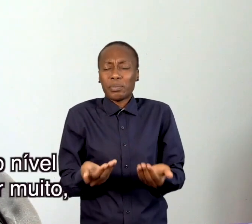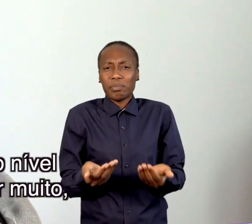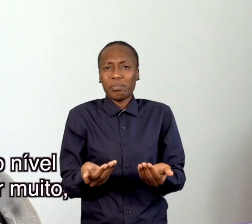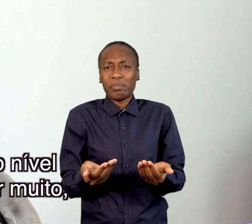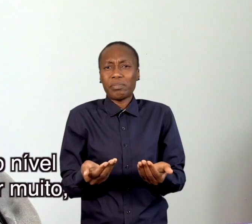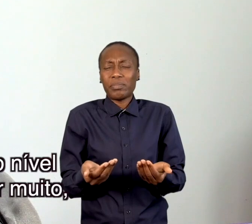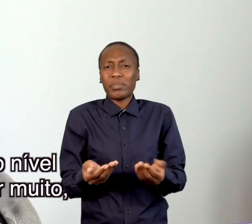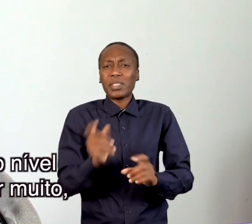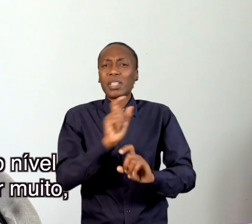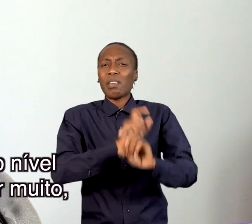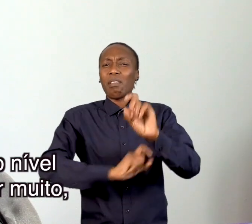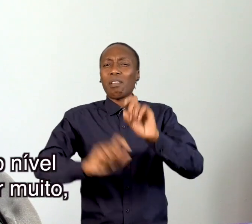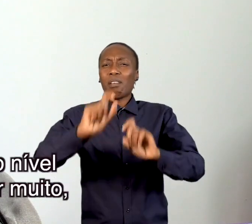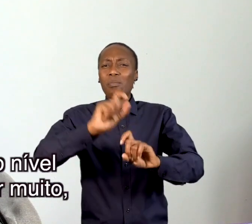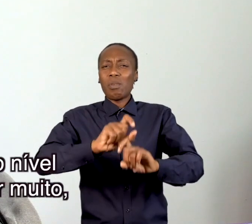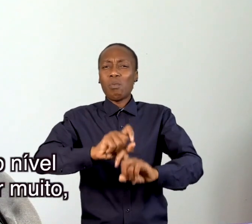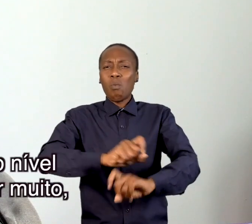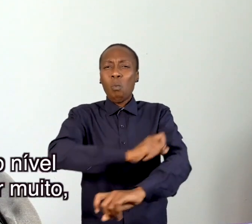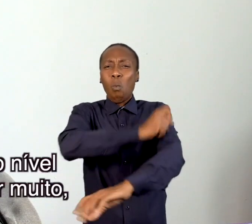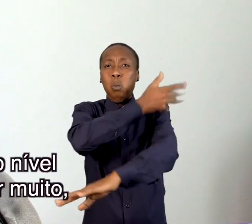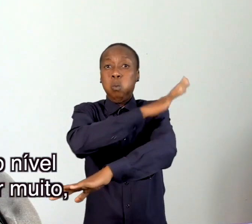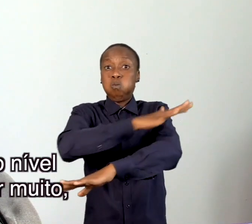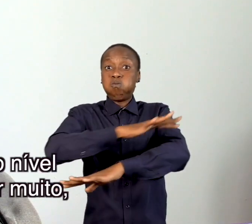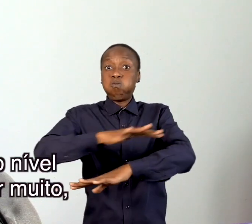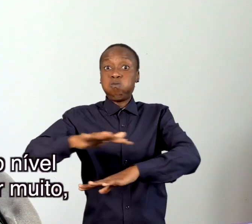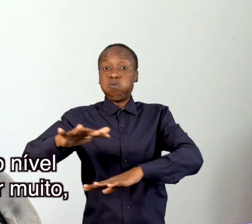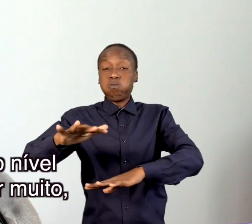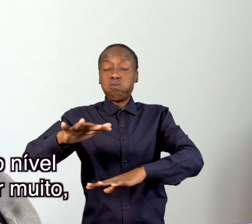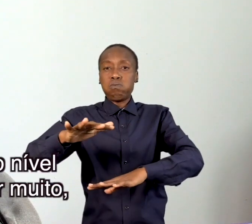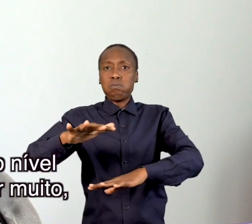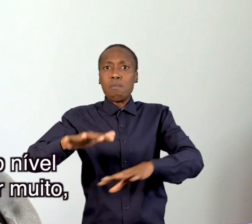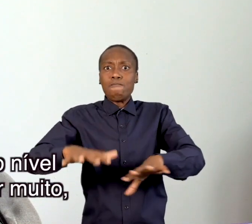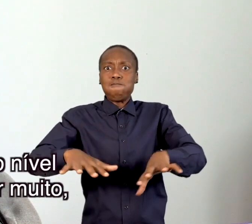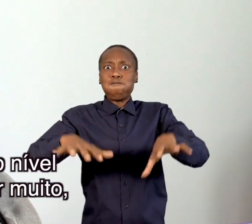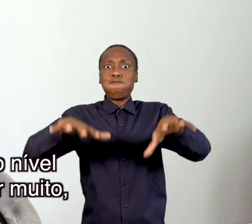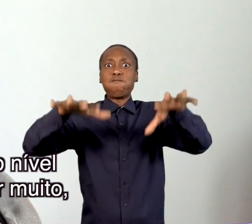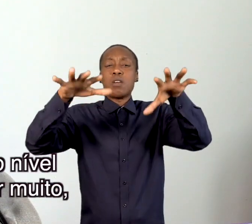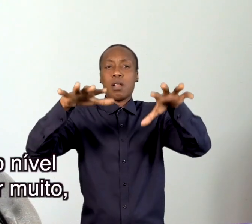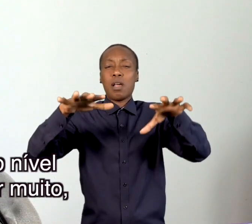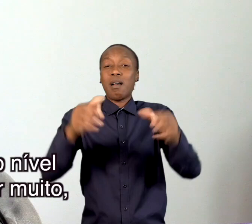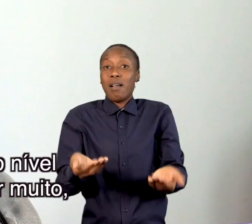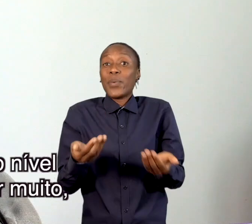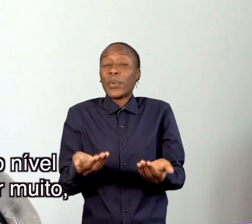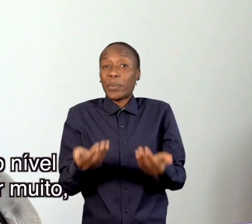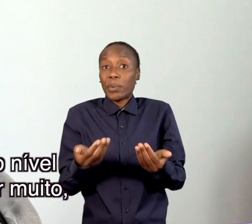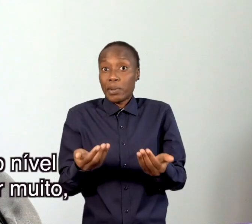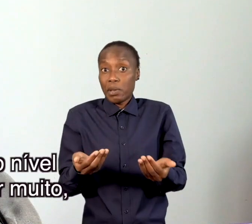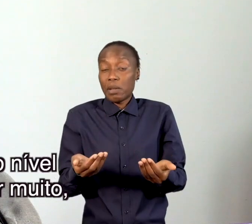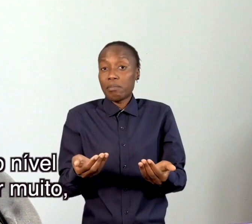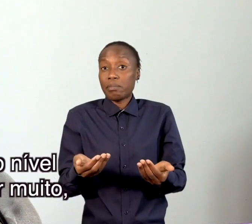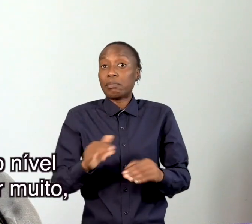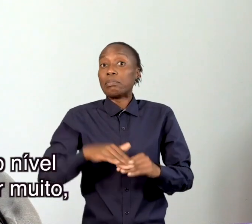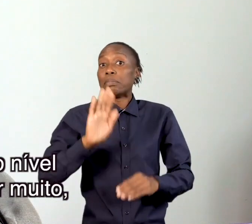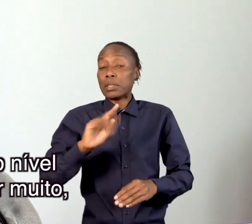E como estamos numa altura em que o aumento do nível das águas